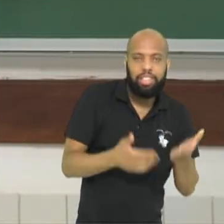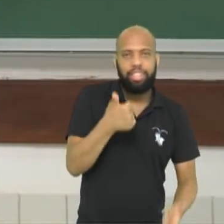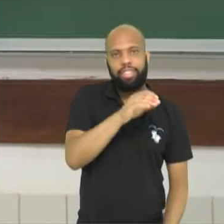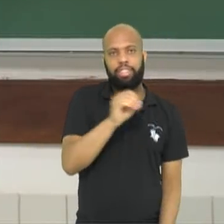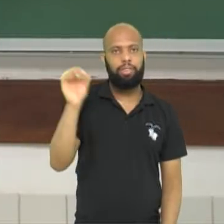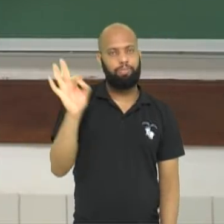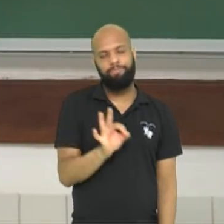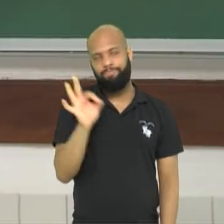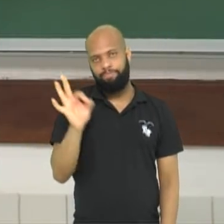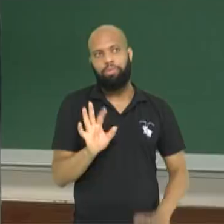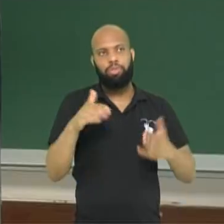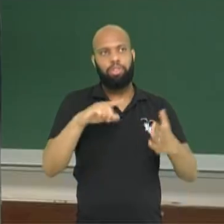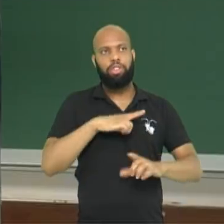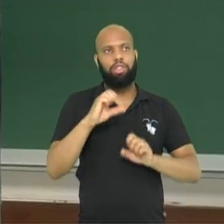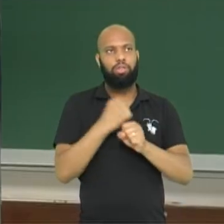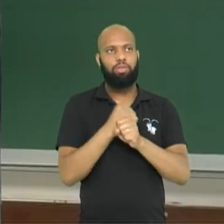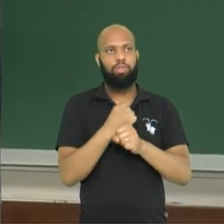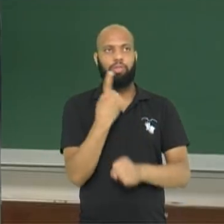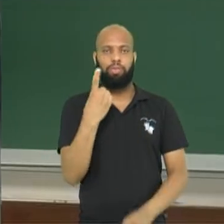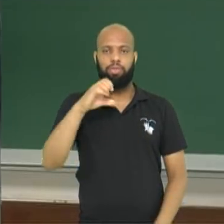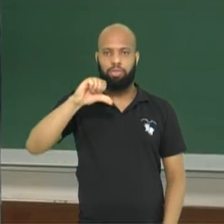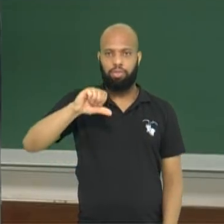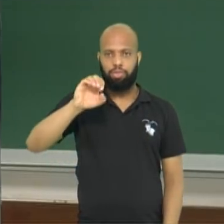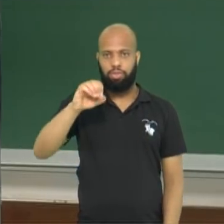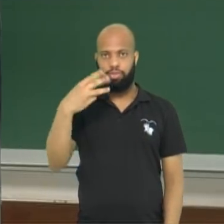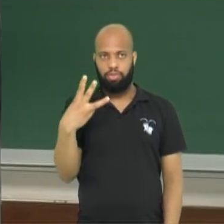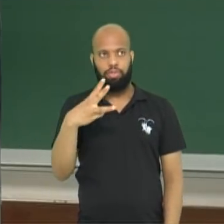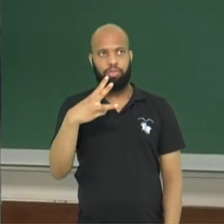da população, eis que lá em 1903,